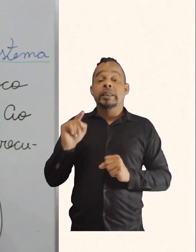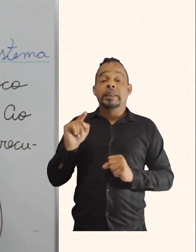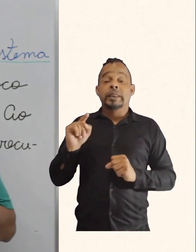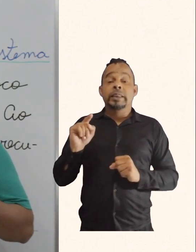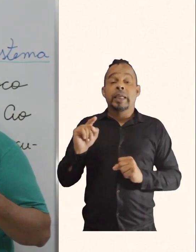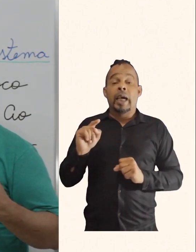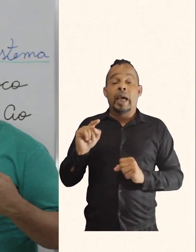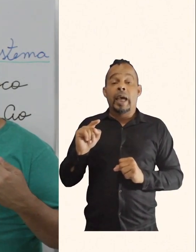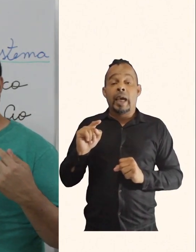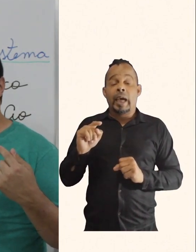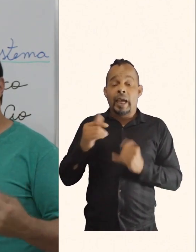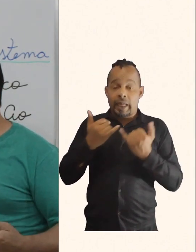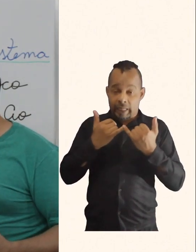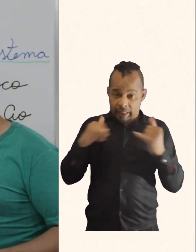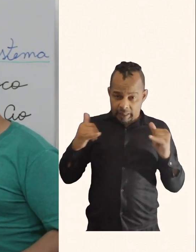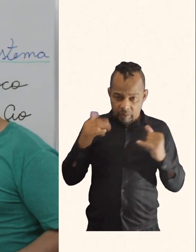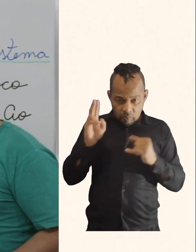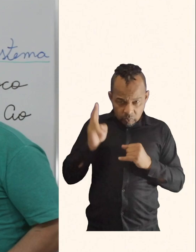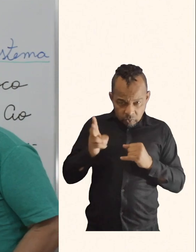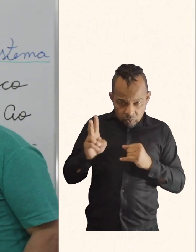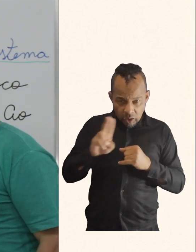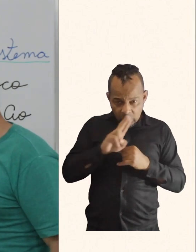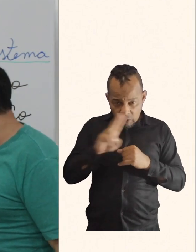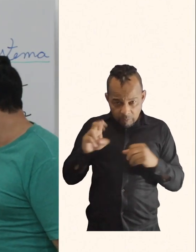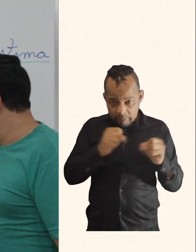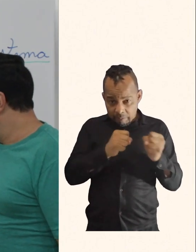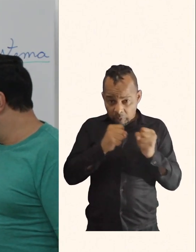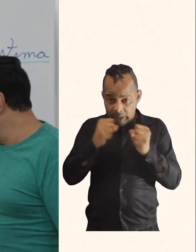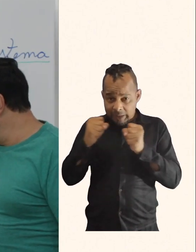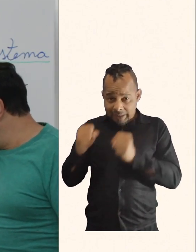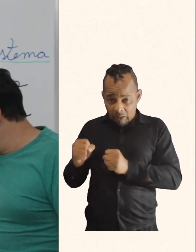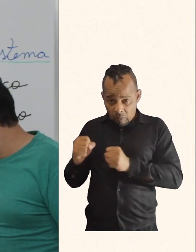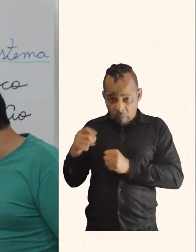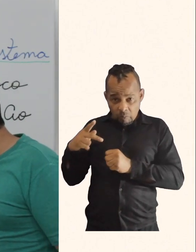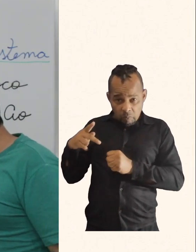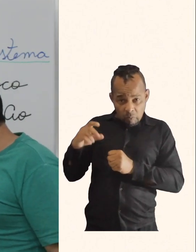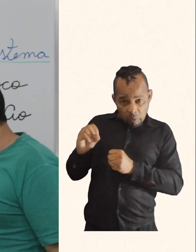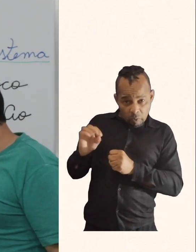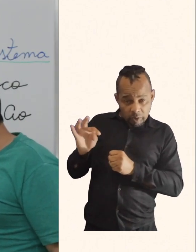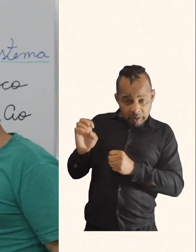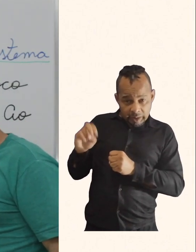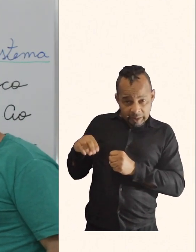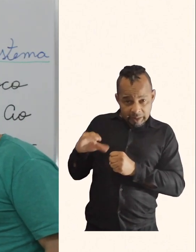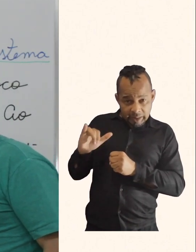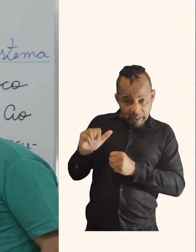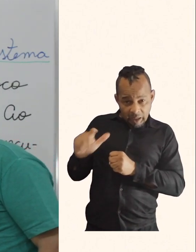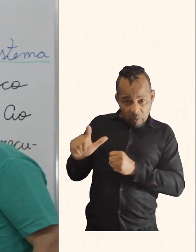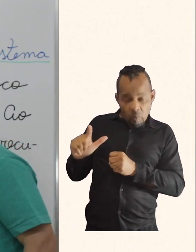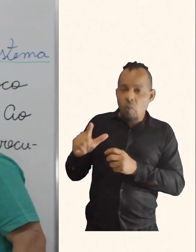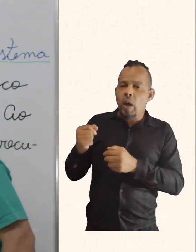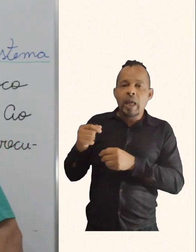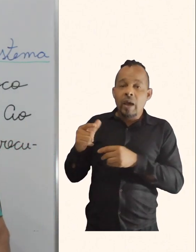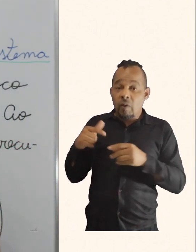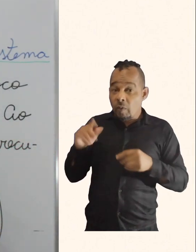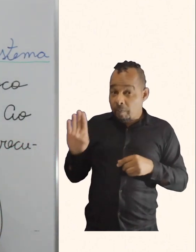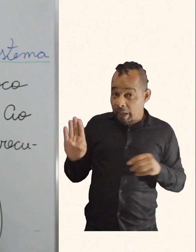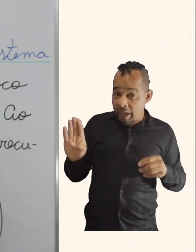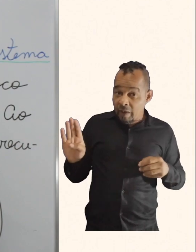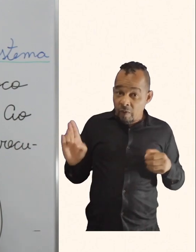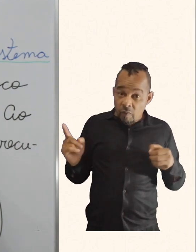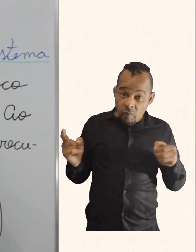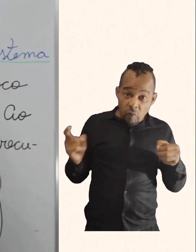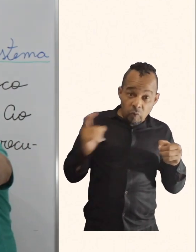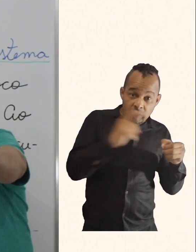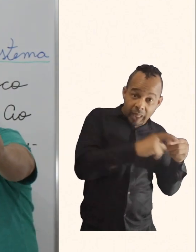energia seja uma energia potencial, é necessário que, quando eu volto da posição B para a